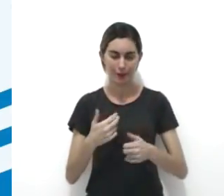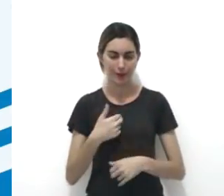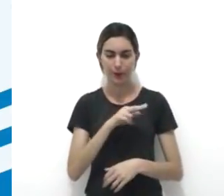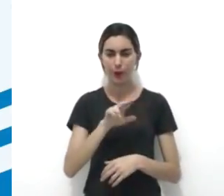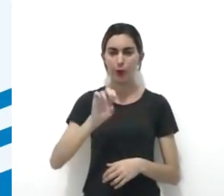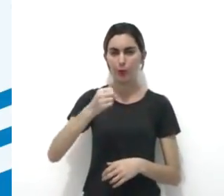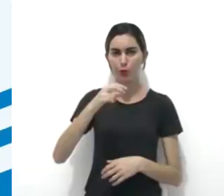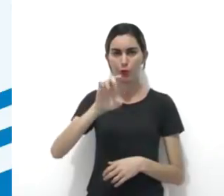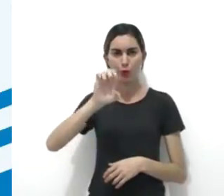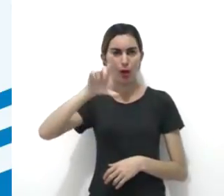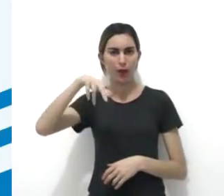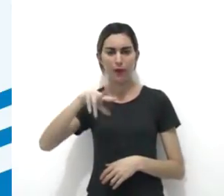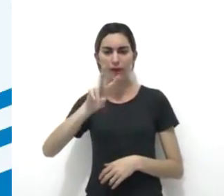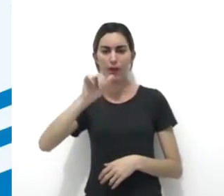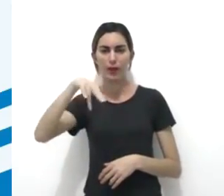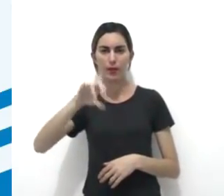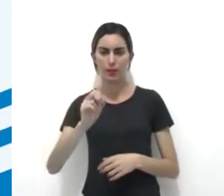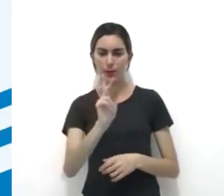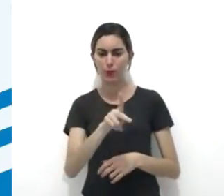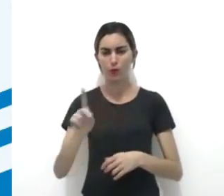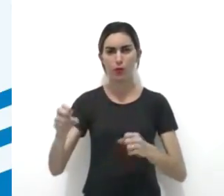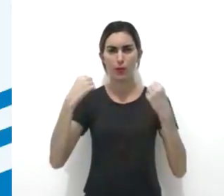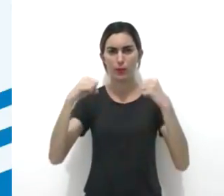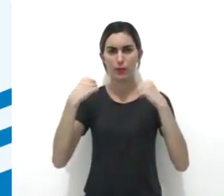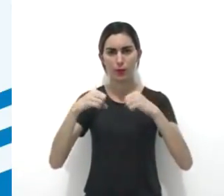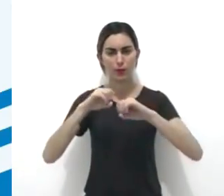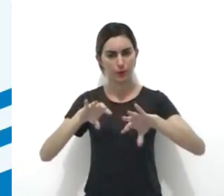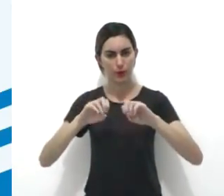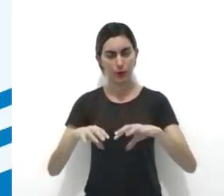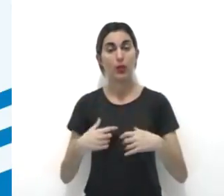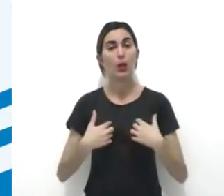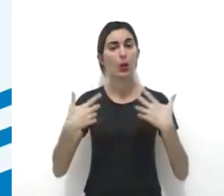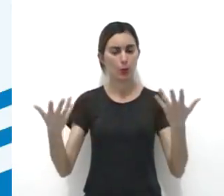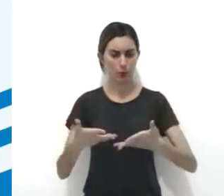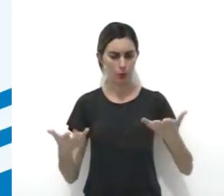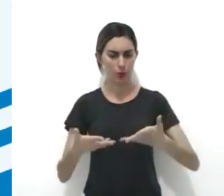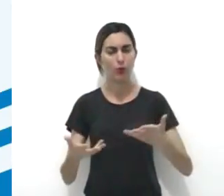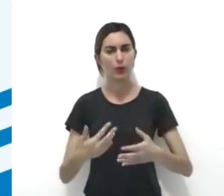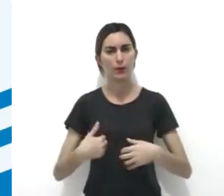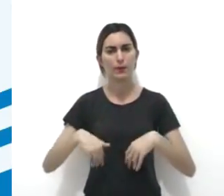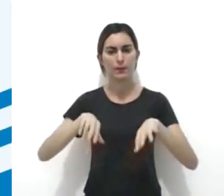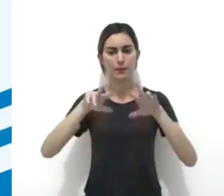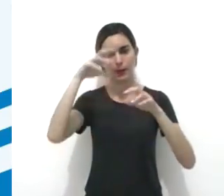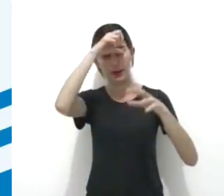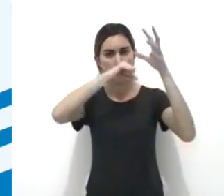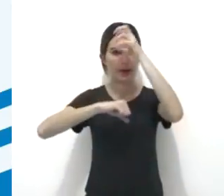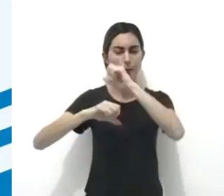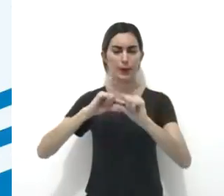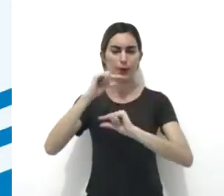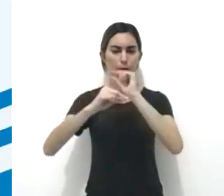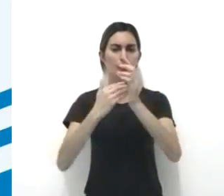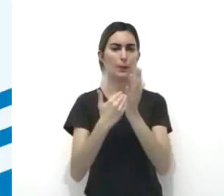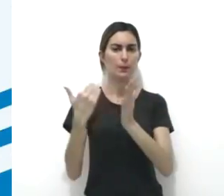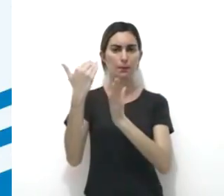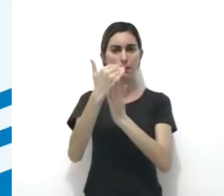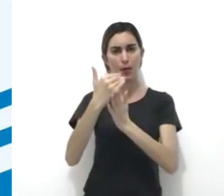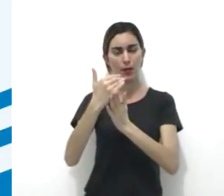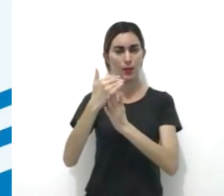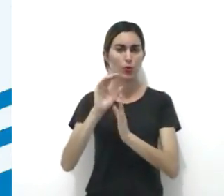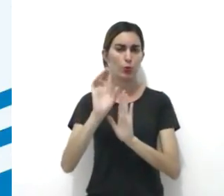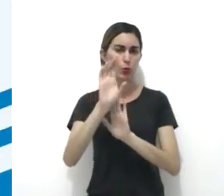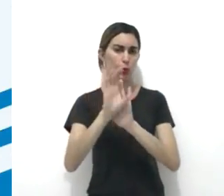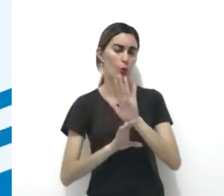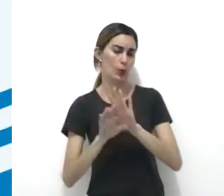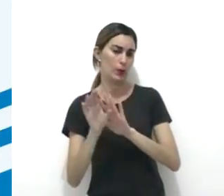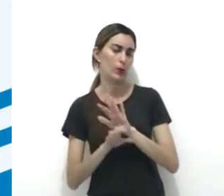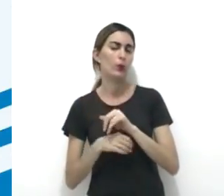Olá, meu nome é Suelen Vanessa, sou professora de Educação Física e estaremos hoje aqui para aprendermos um pouquinho mais do nosso